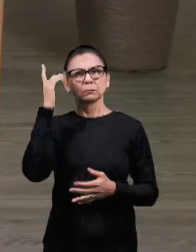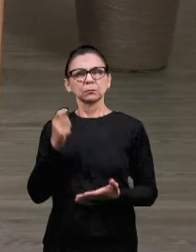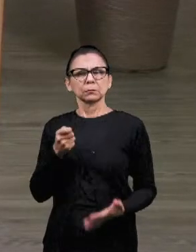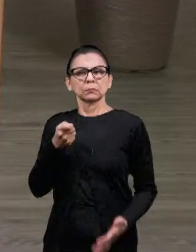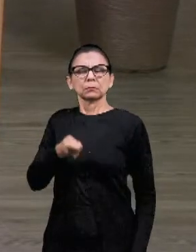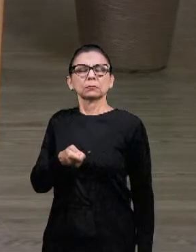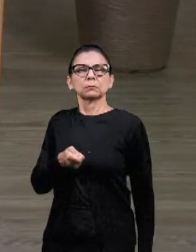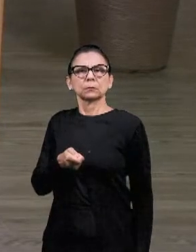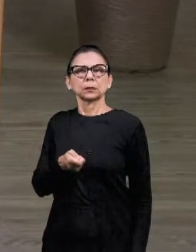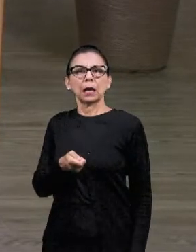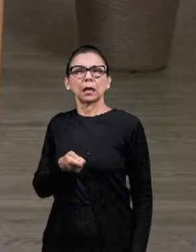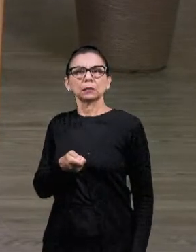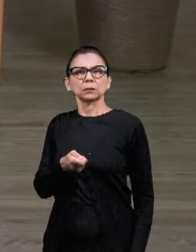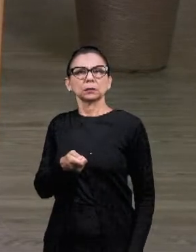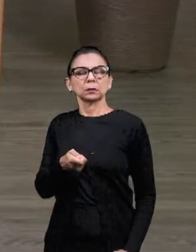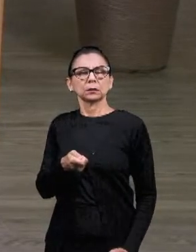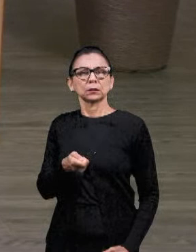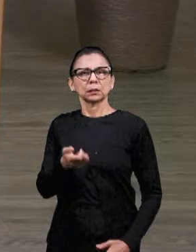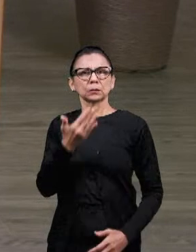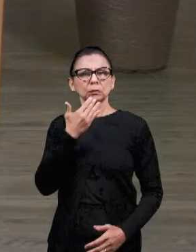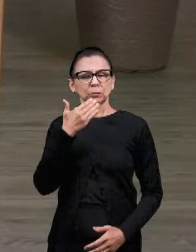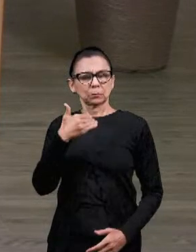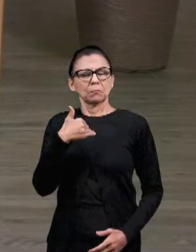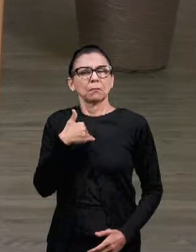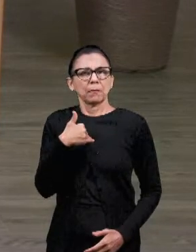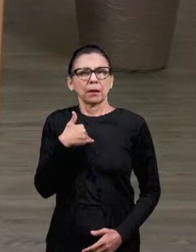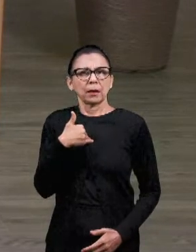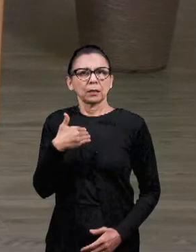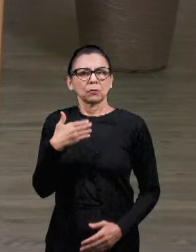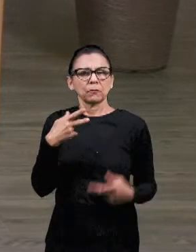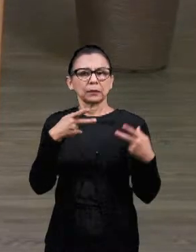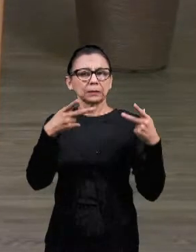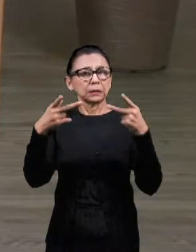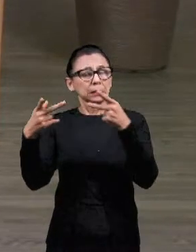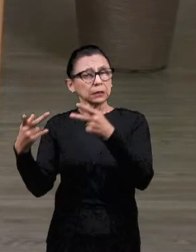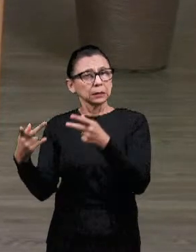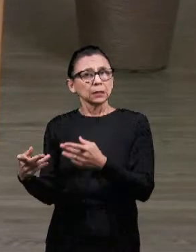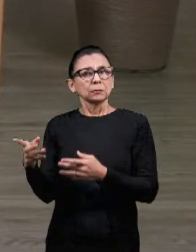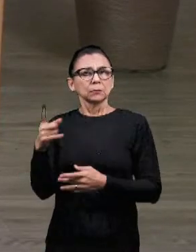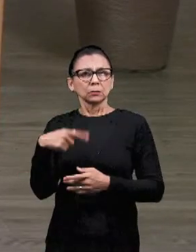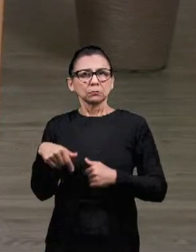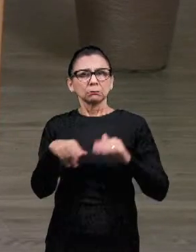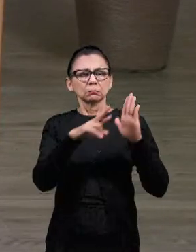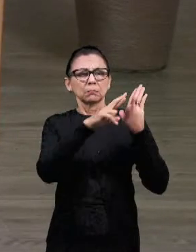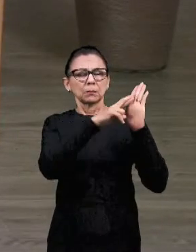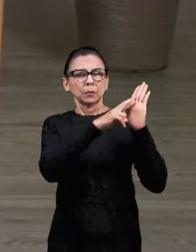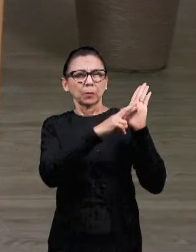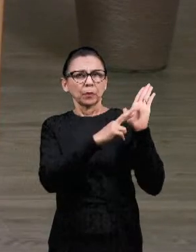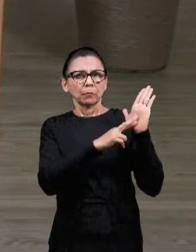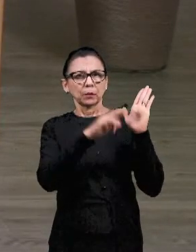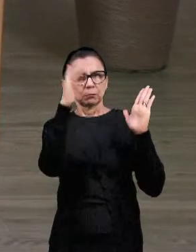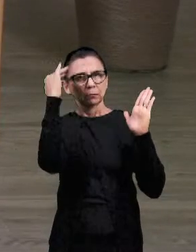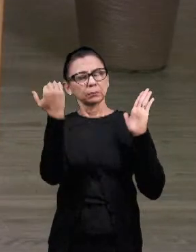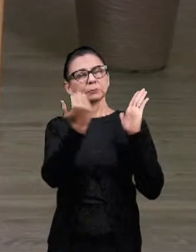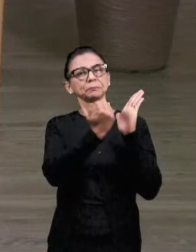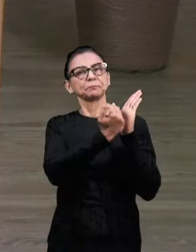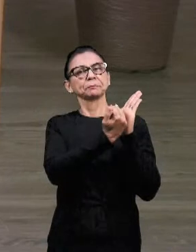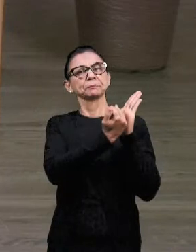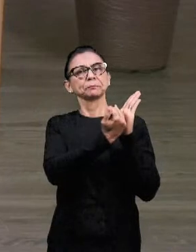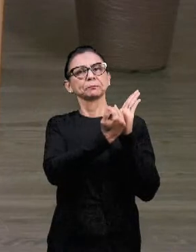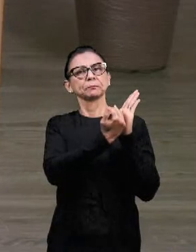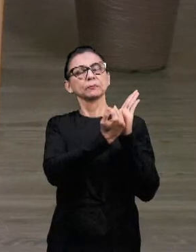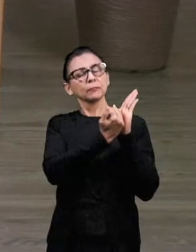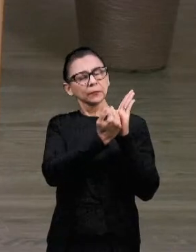e nós recebemos. Temos todos os cuidados, né, que são necessários nesse momento, mas